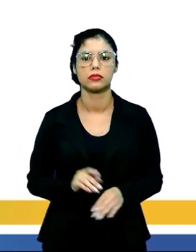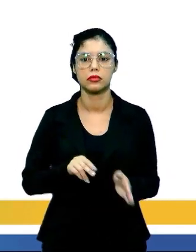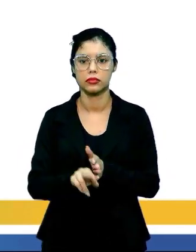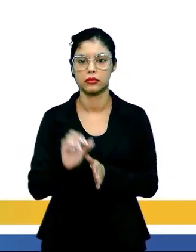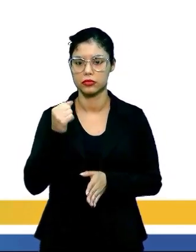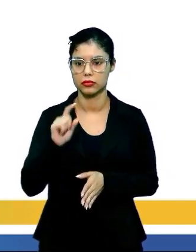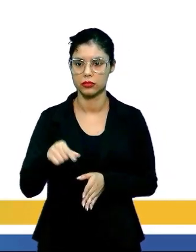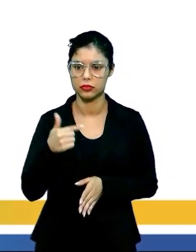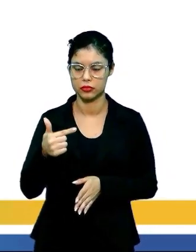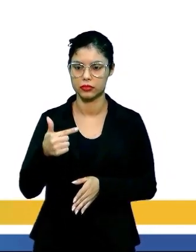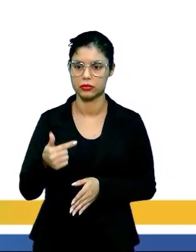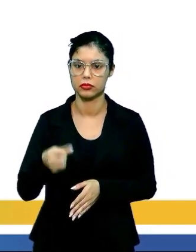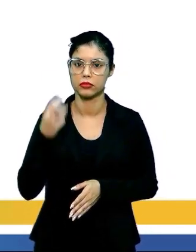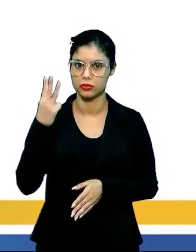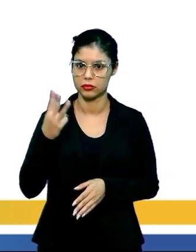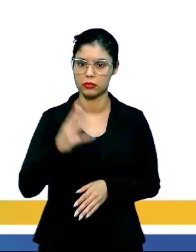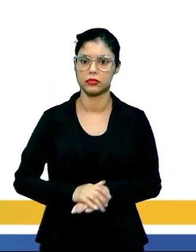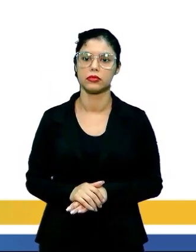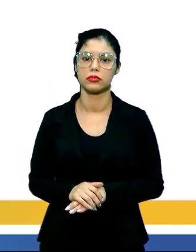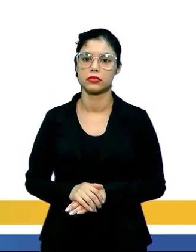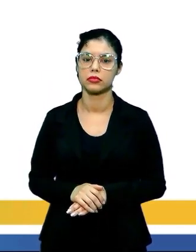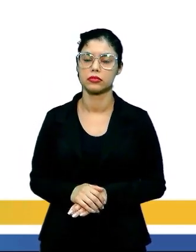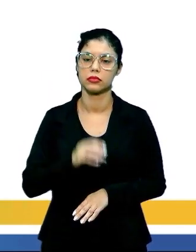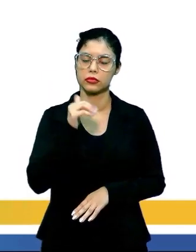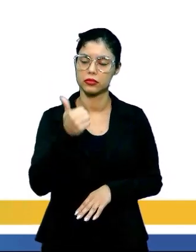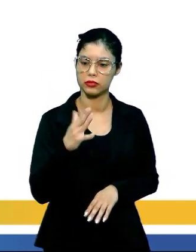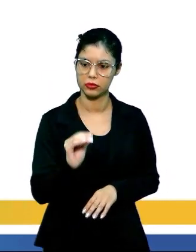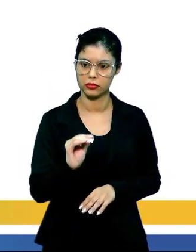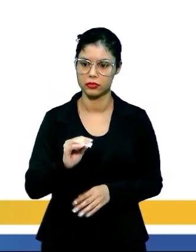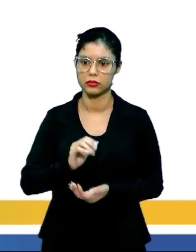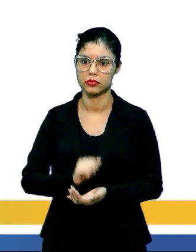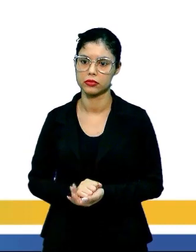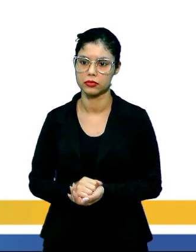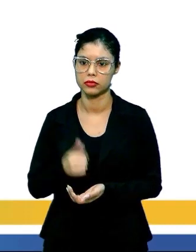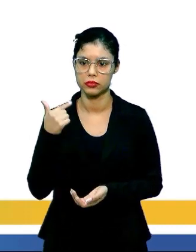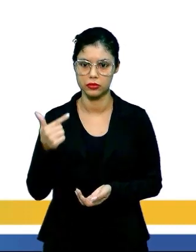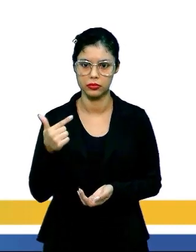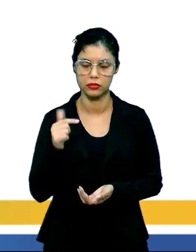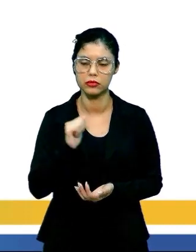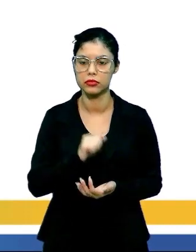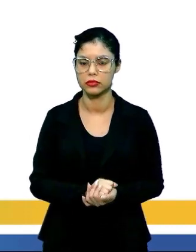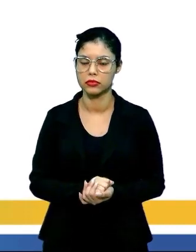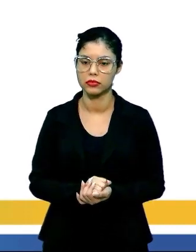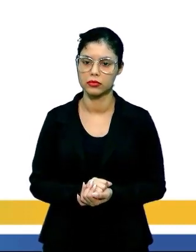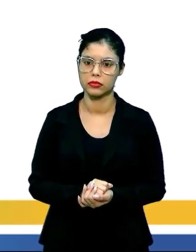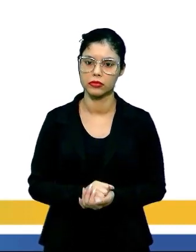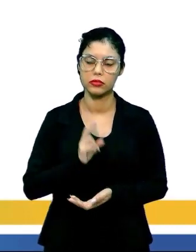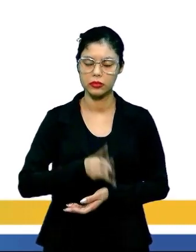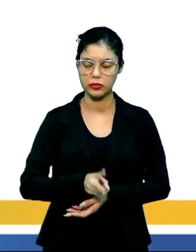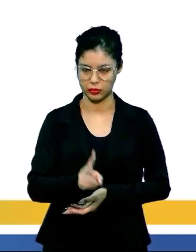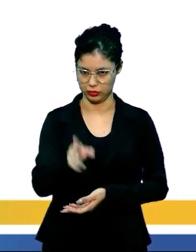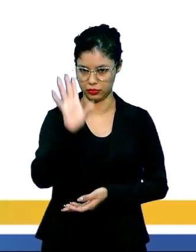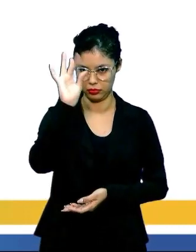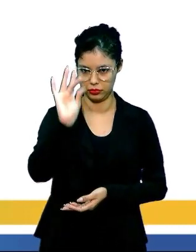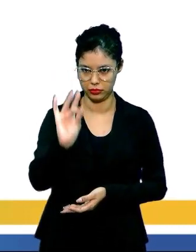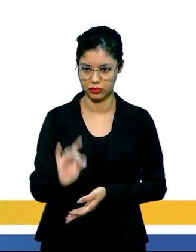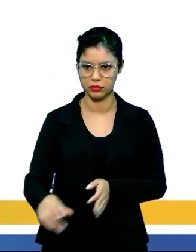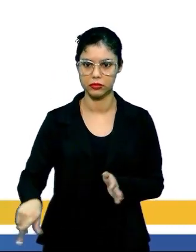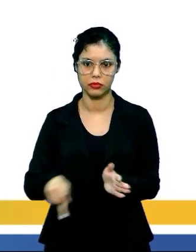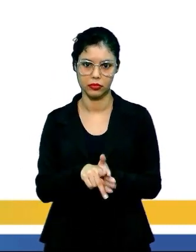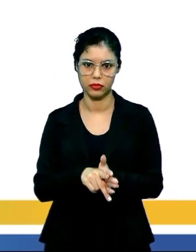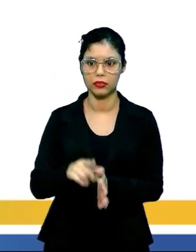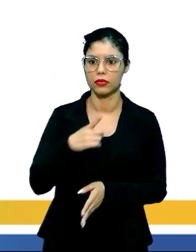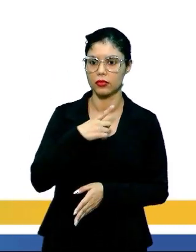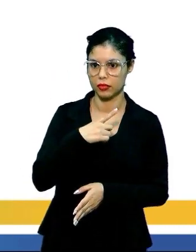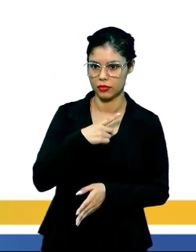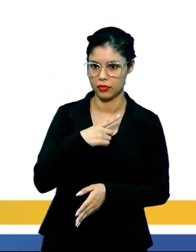deu 8,2, tem peso 3. Filosofia tem nota 10, tem peso 2. E assim vai, ó, cada nota com seu